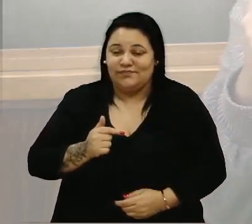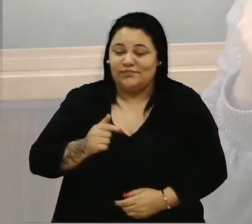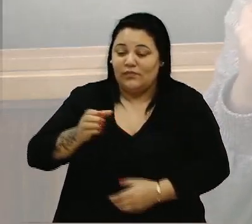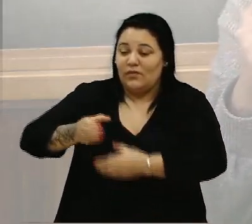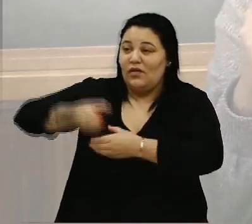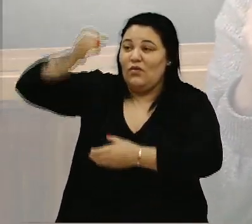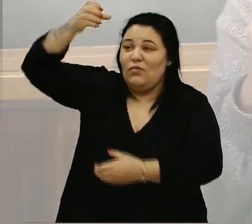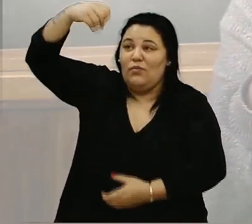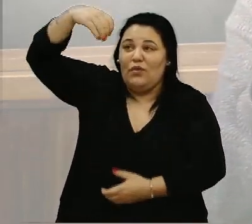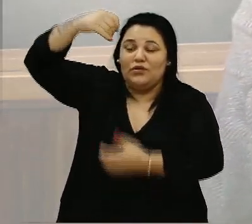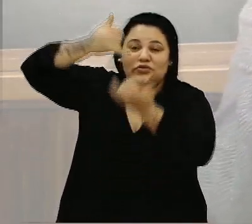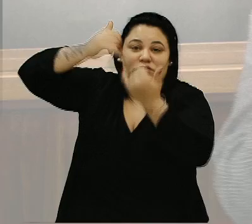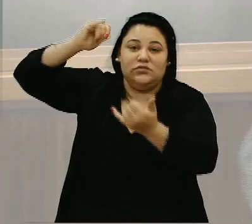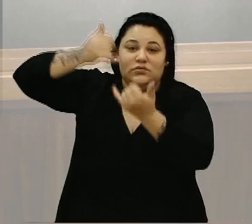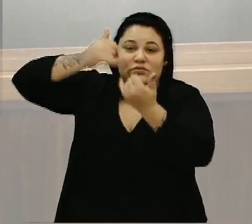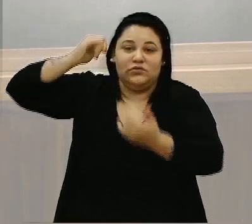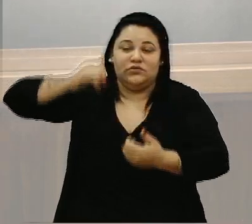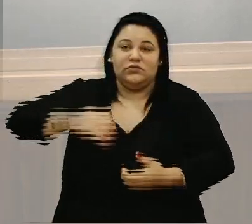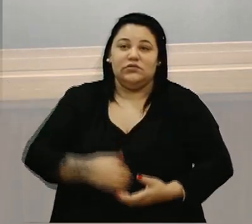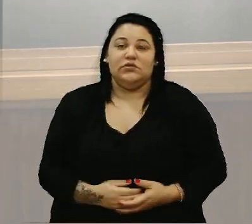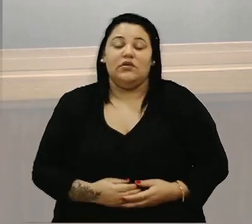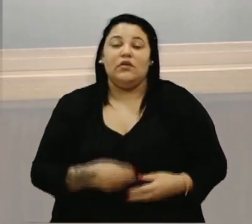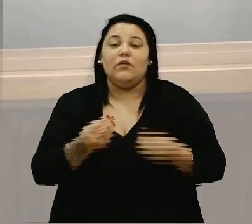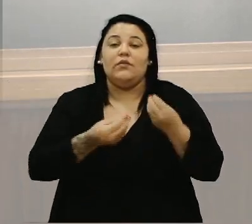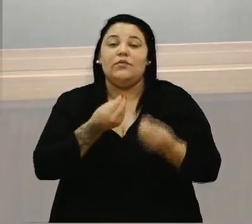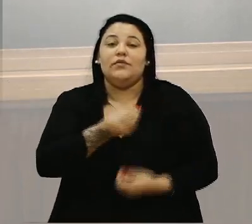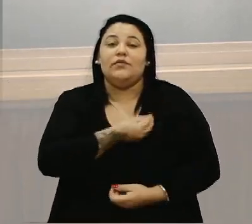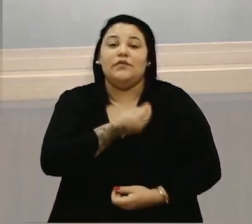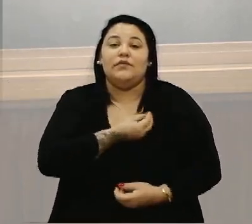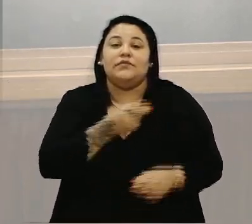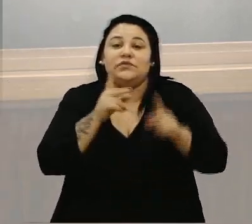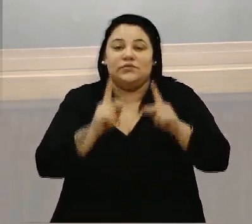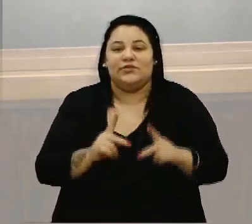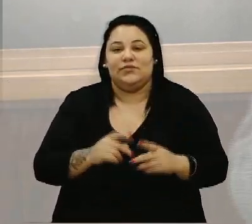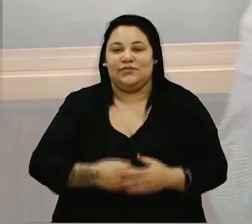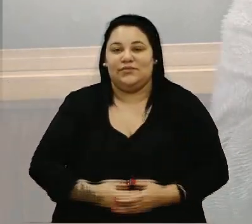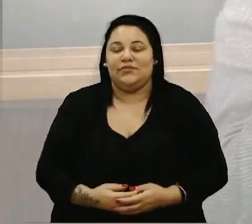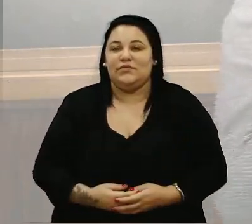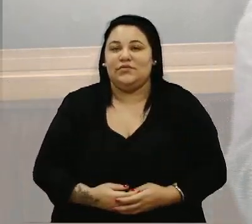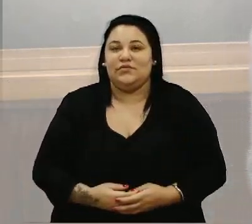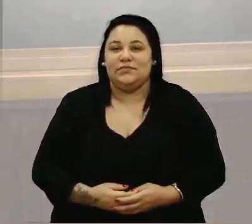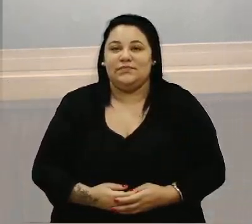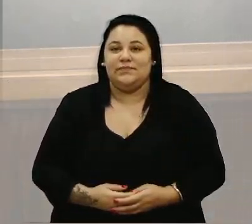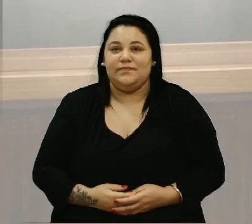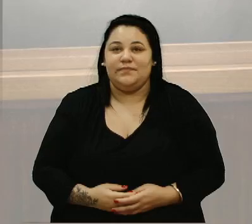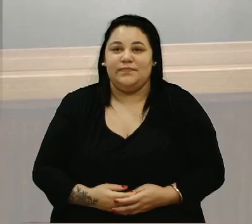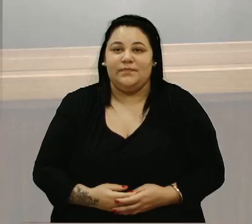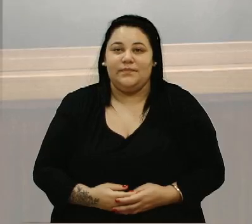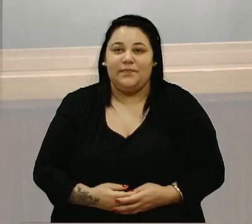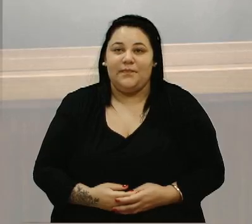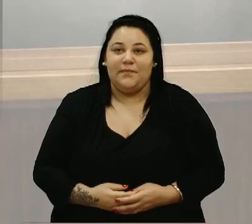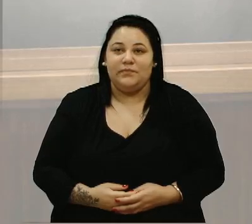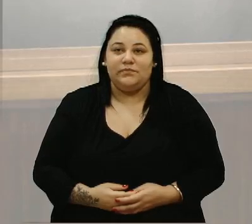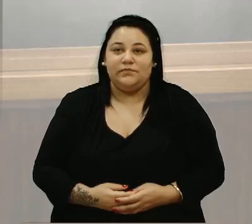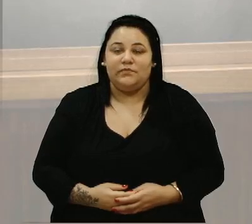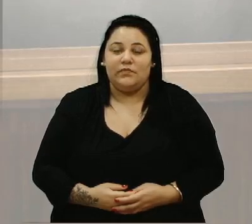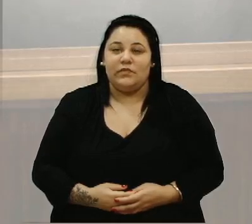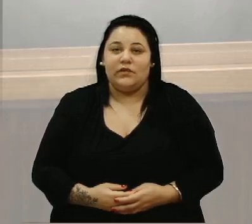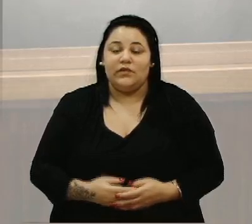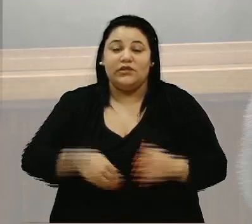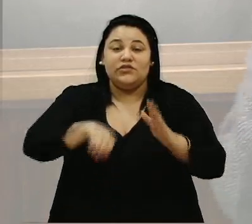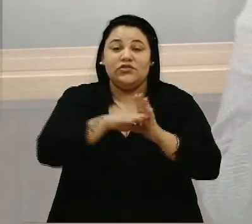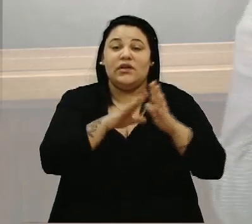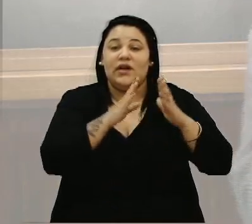energia elétrica? Como vivem aquelas pessoas que chegam mais tarde dos seus serviços,